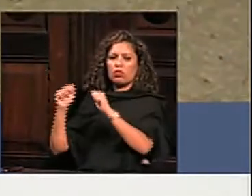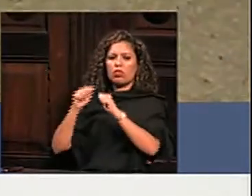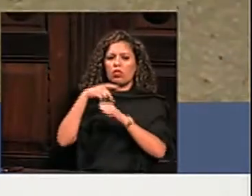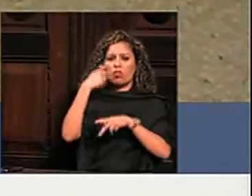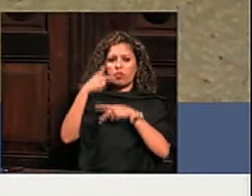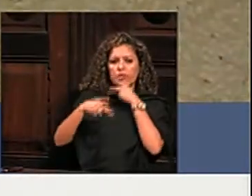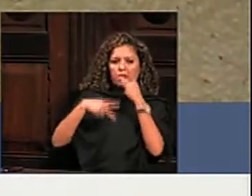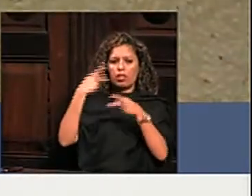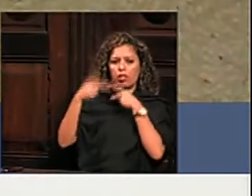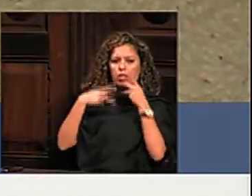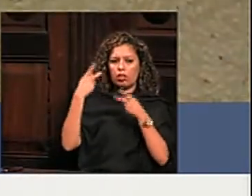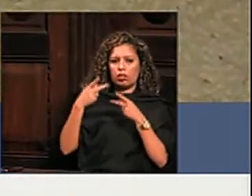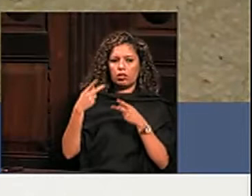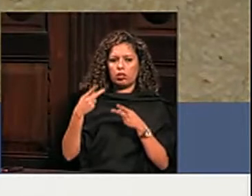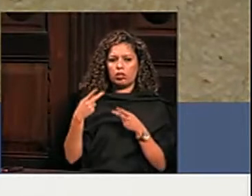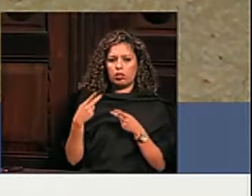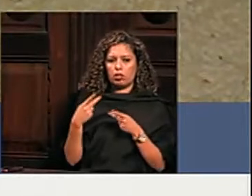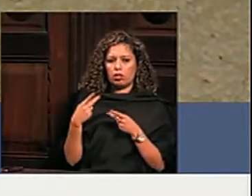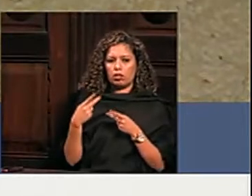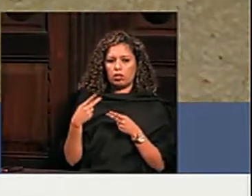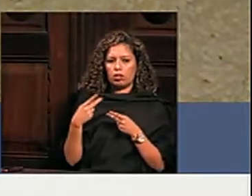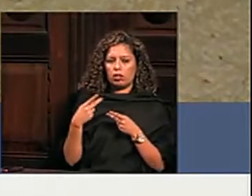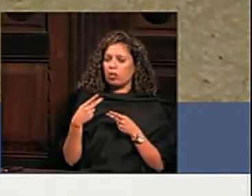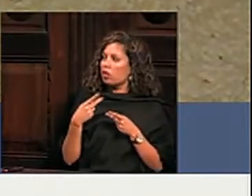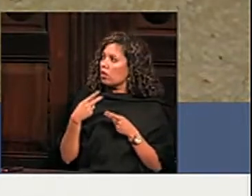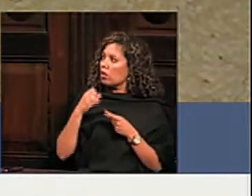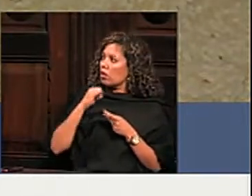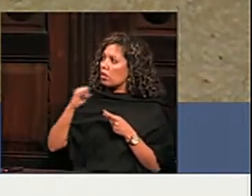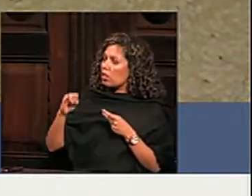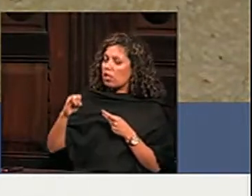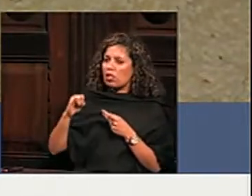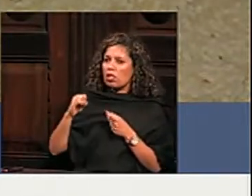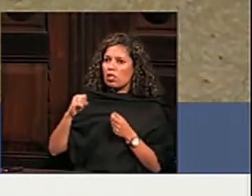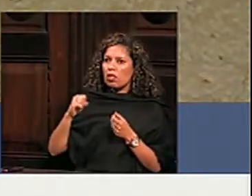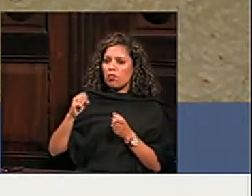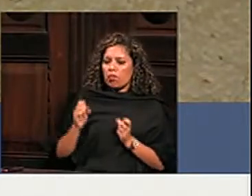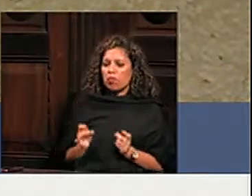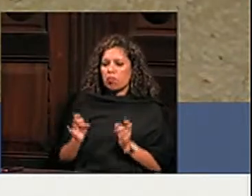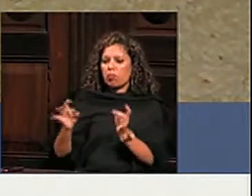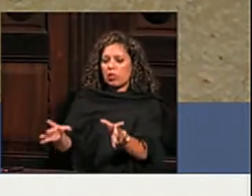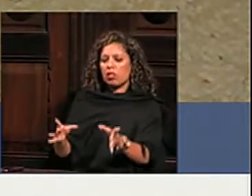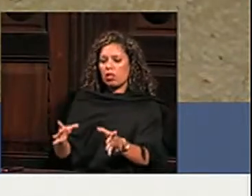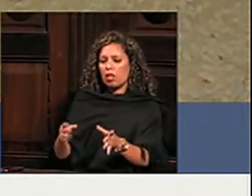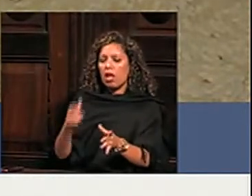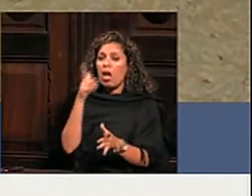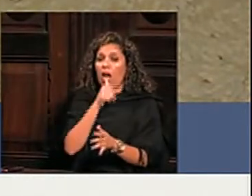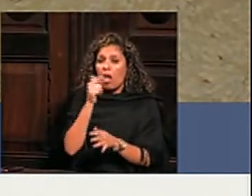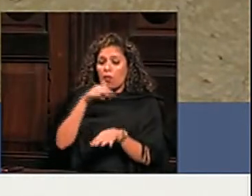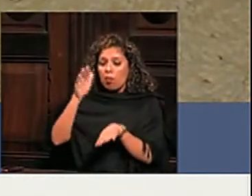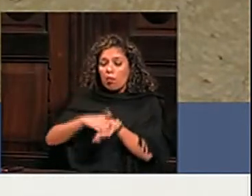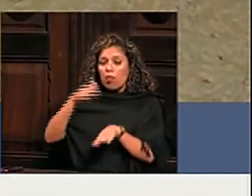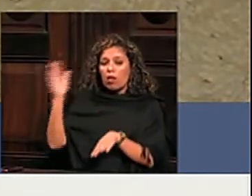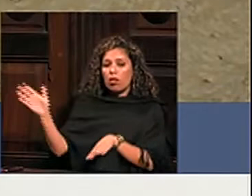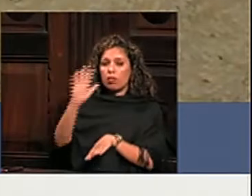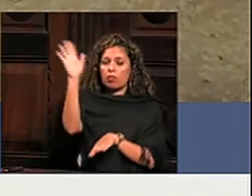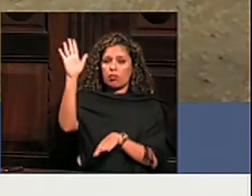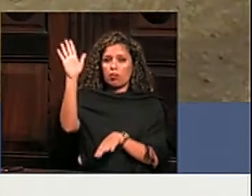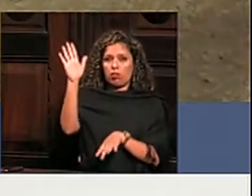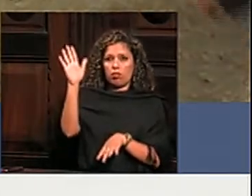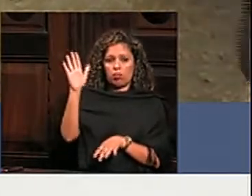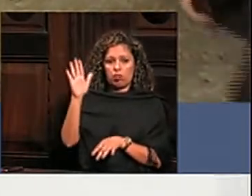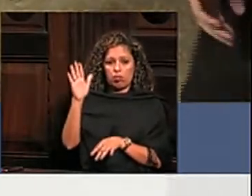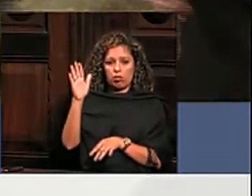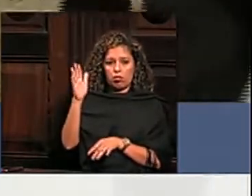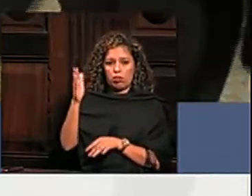entregar, vai pagar mais caro pela água. E dizer que nós continuamos juntos para evitar, para eliminar qualquer risco